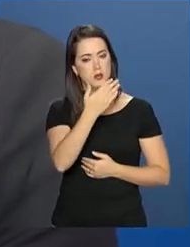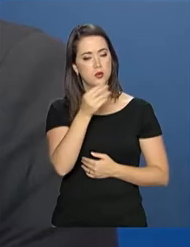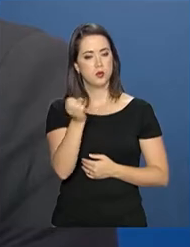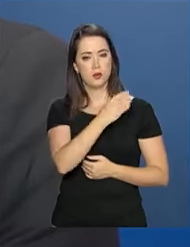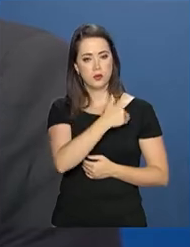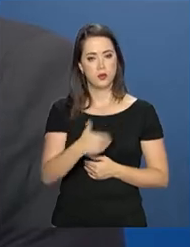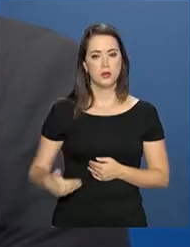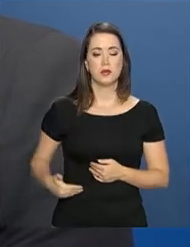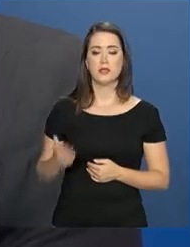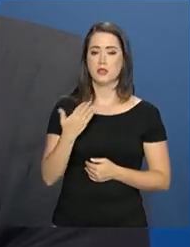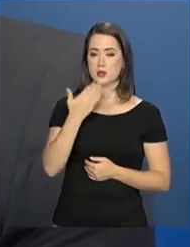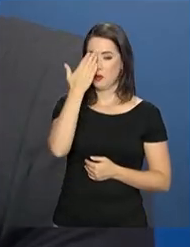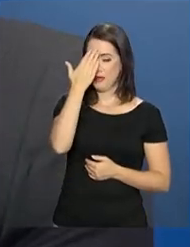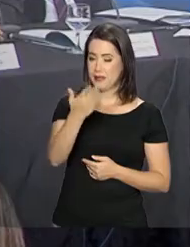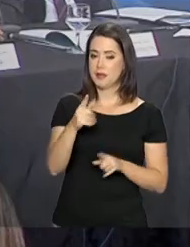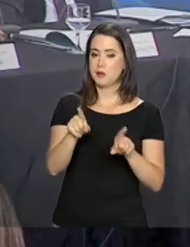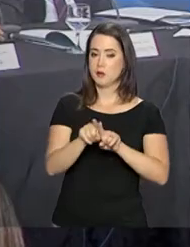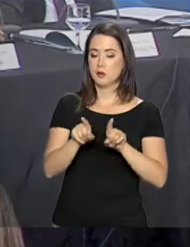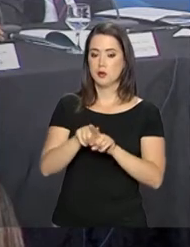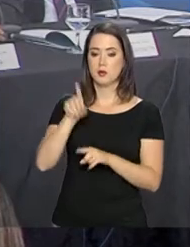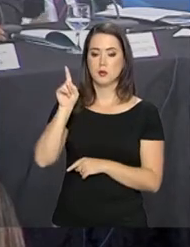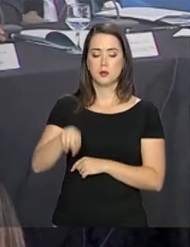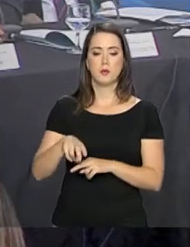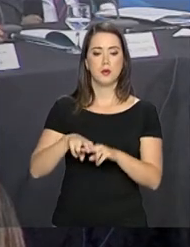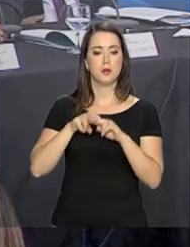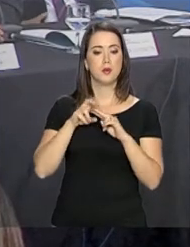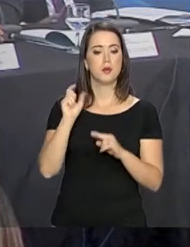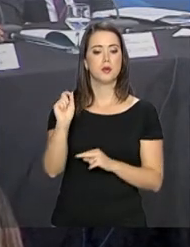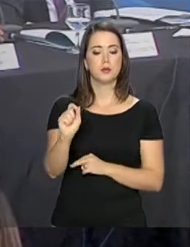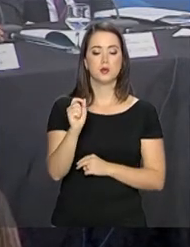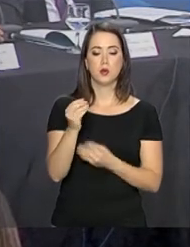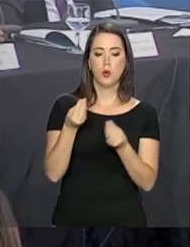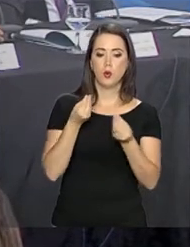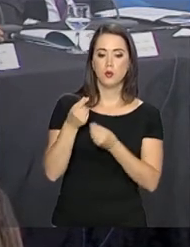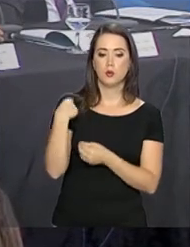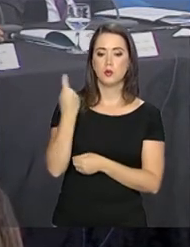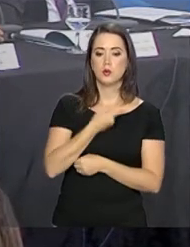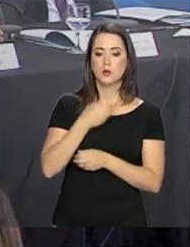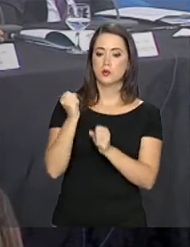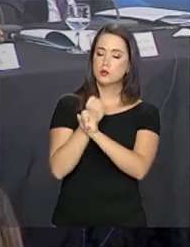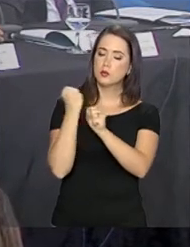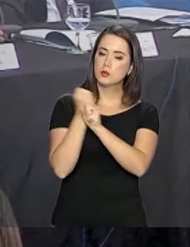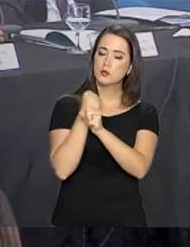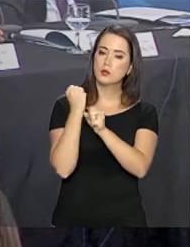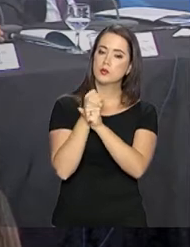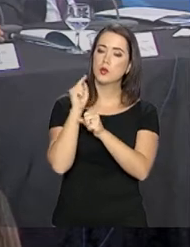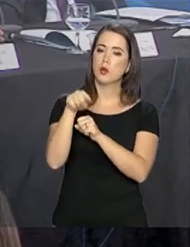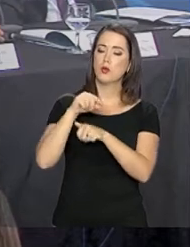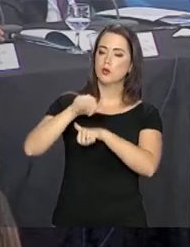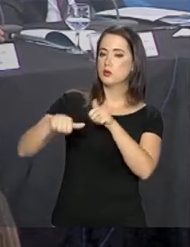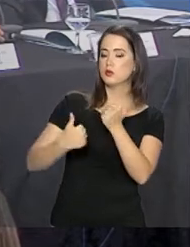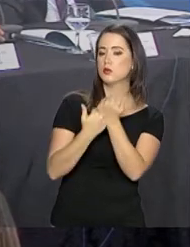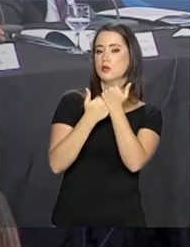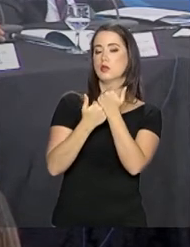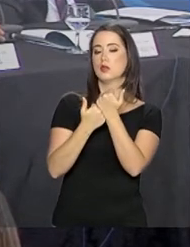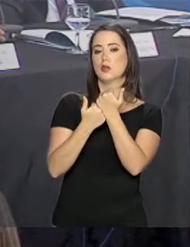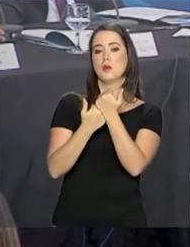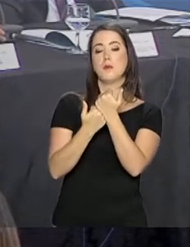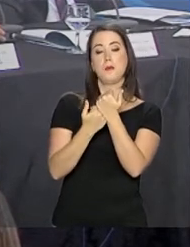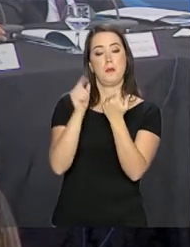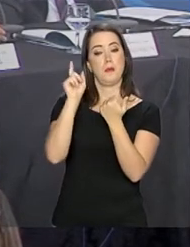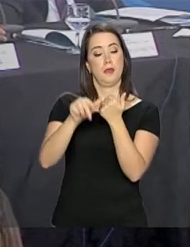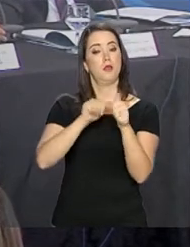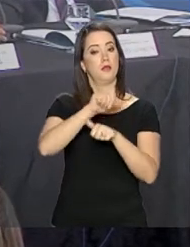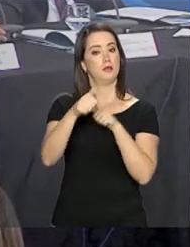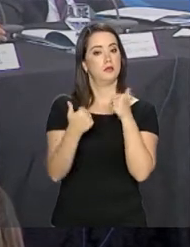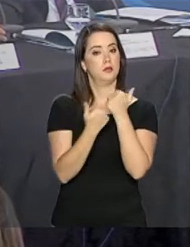eo agradecimento é pela forma como foi construída essa transição é que é uma